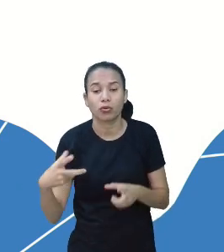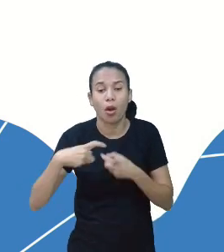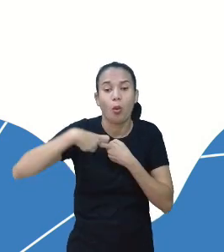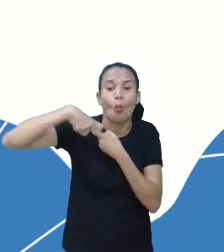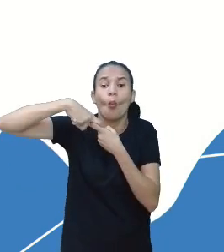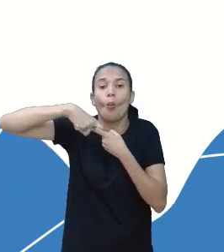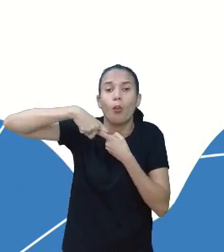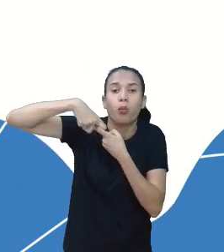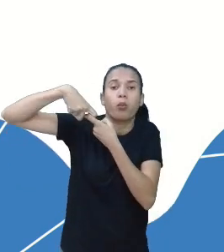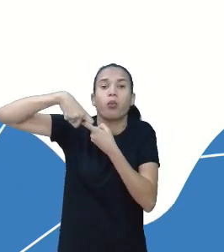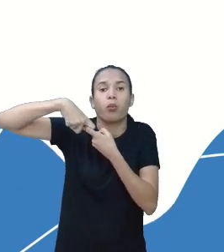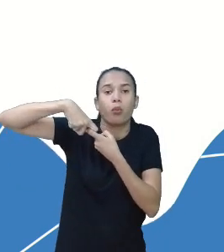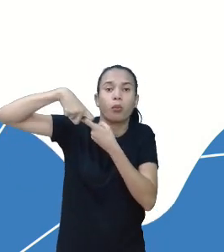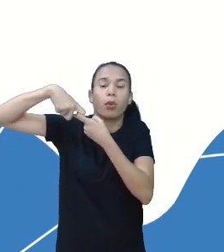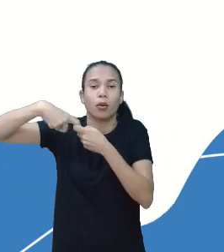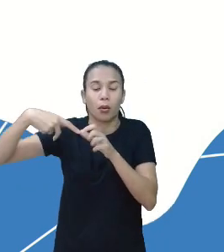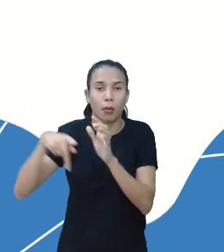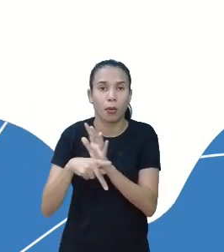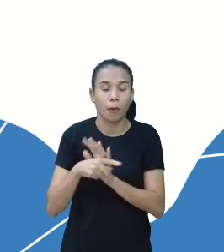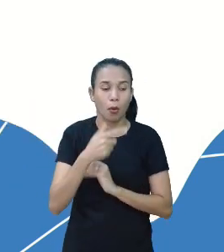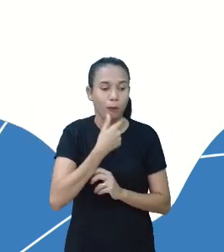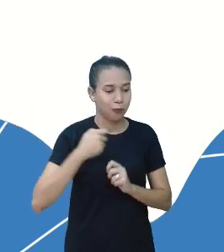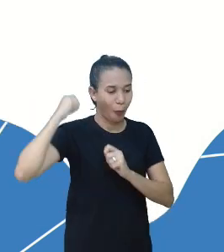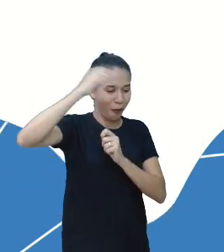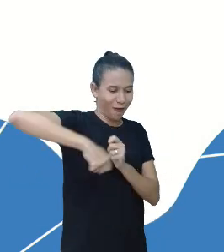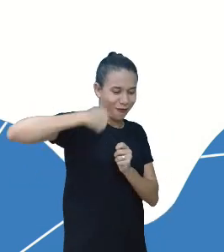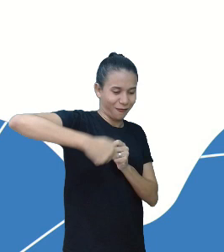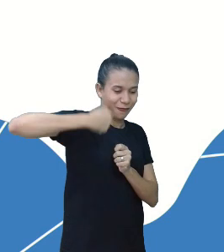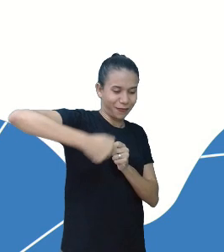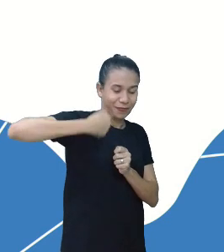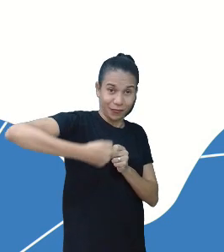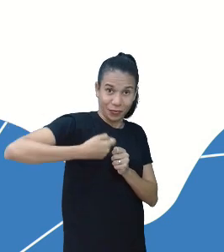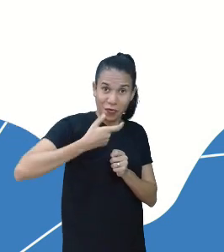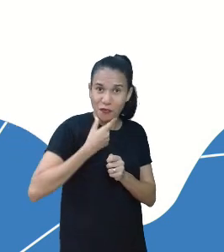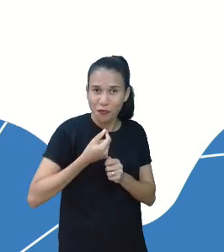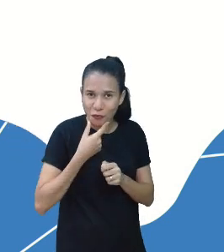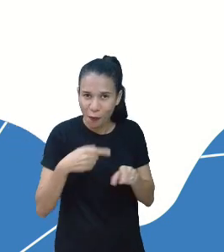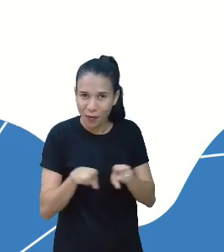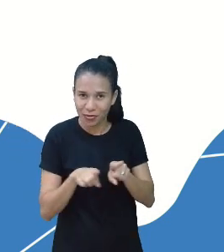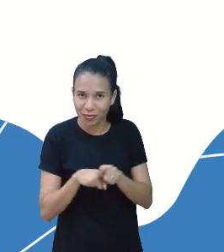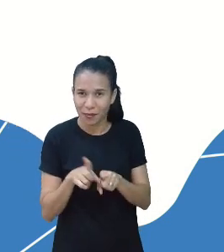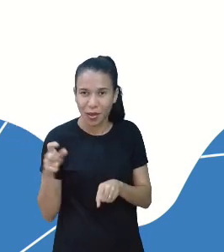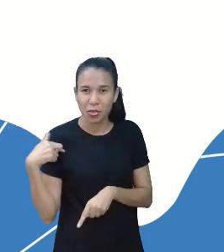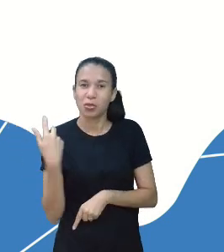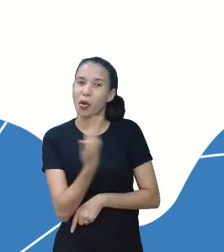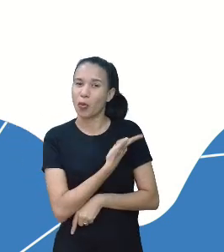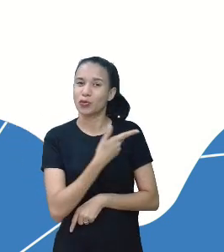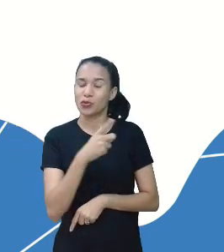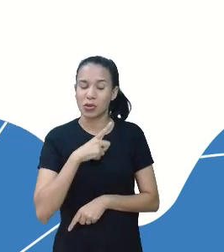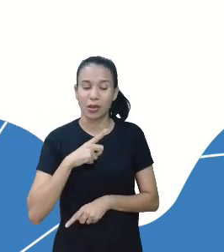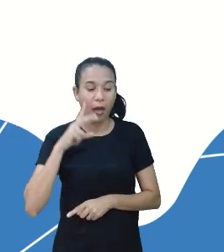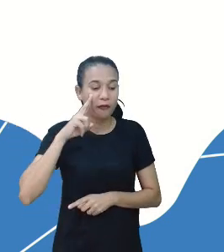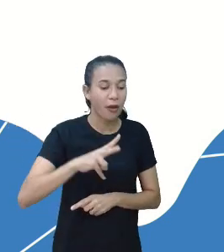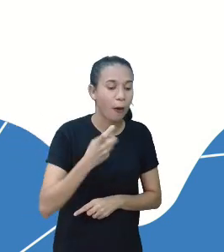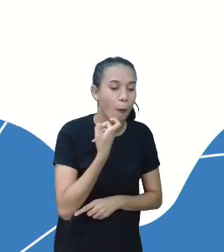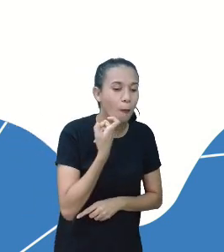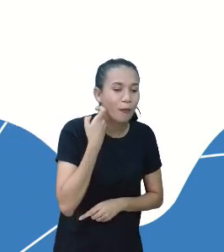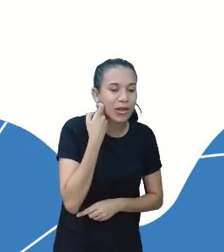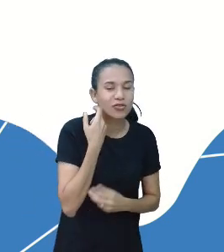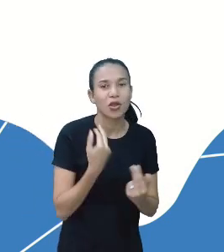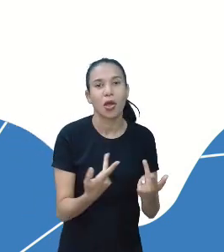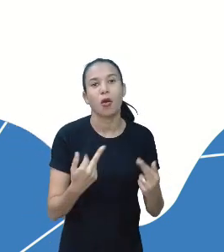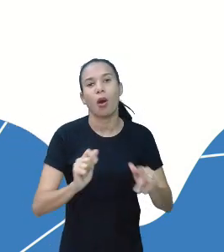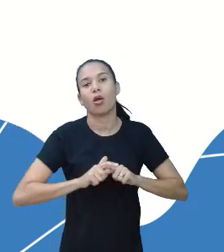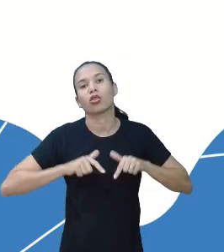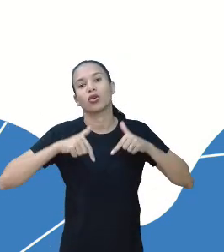ao anzol do pescador ladino. O camponês, também do nosso estado, daquele peixe tem a mesma